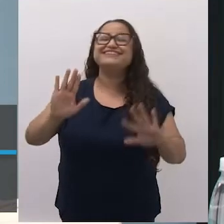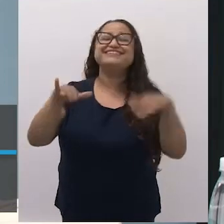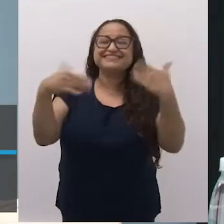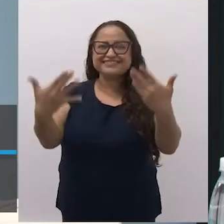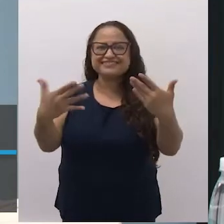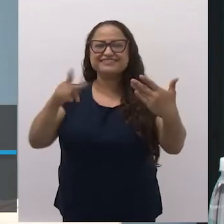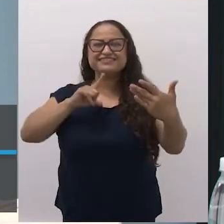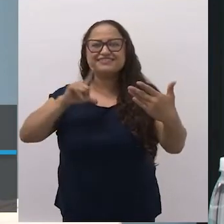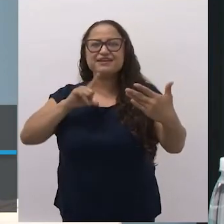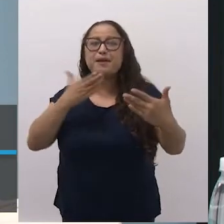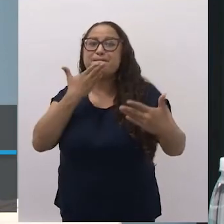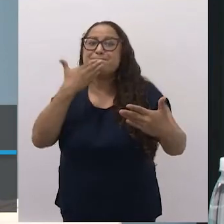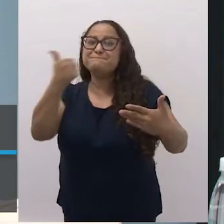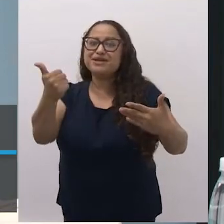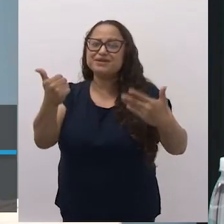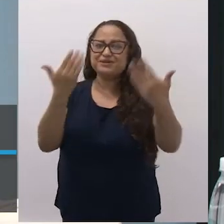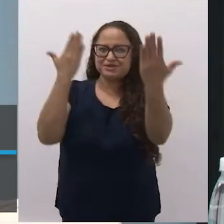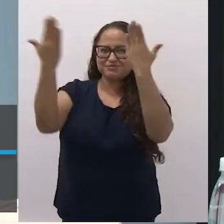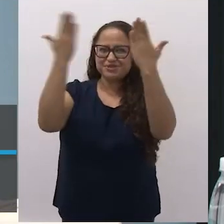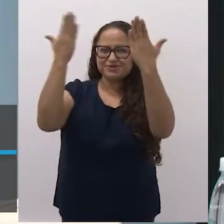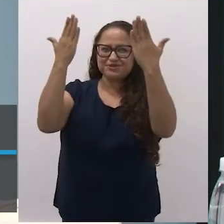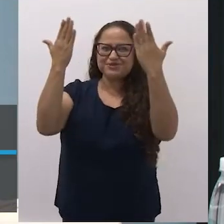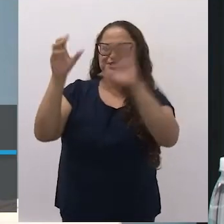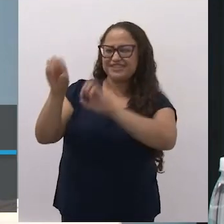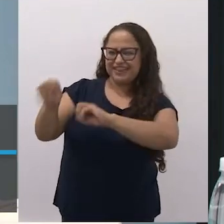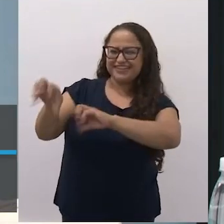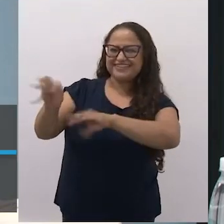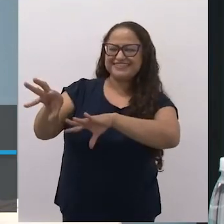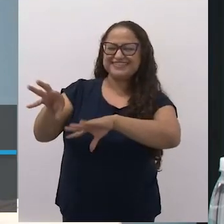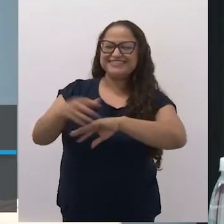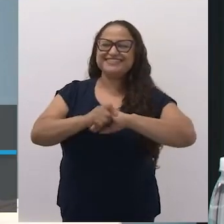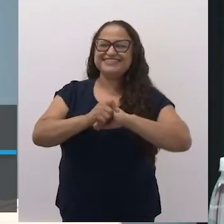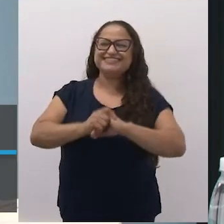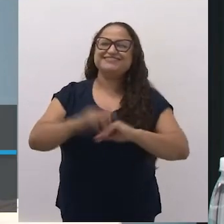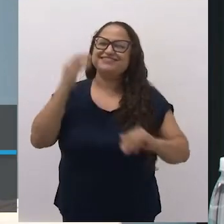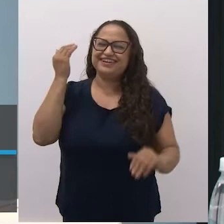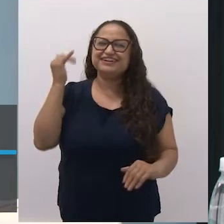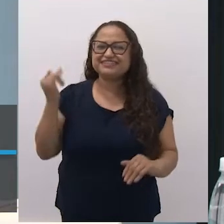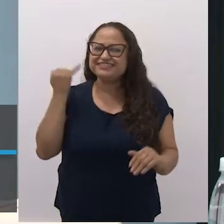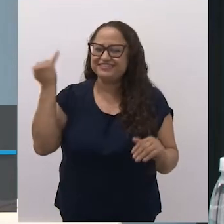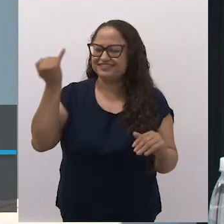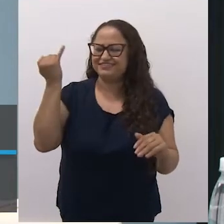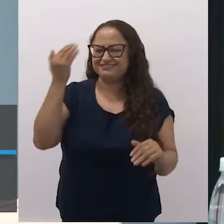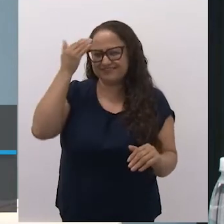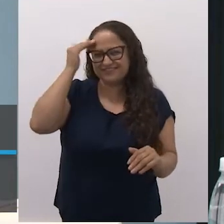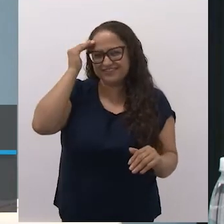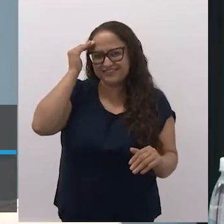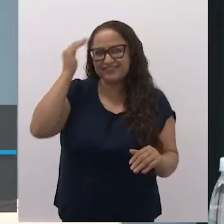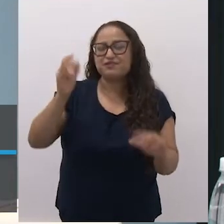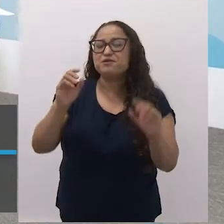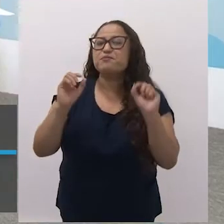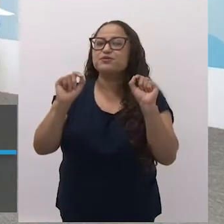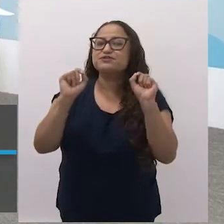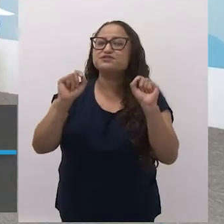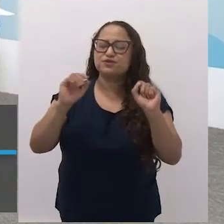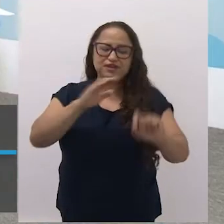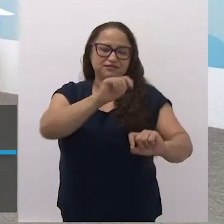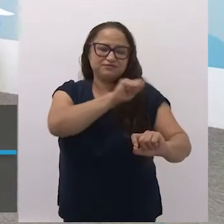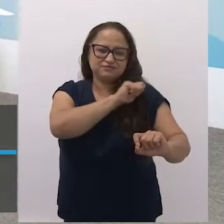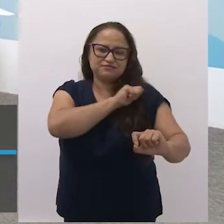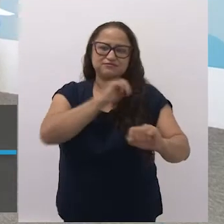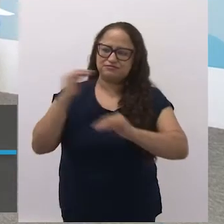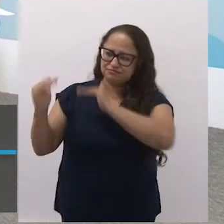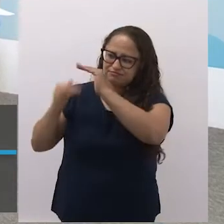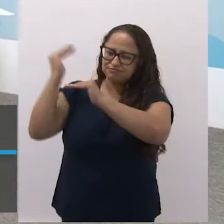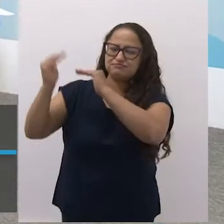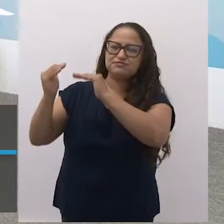usufruímos muito da psicologia da educação para entendermos esse desenvolvimento dos nossos estudantes. Sim, é colocar